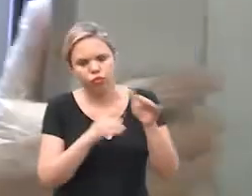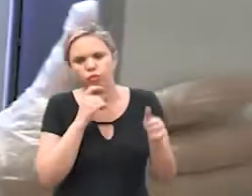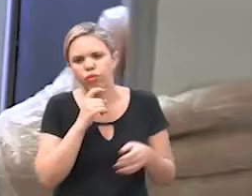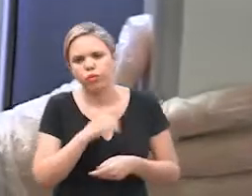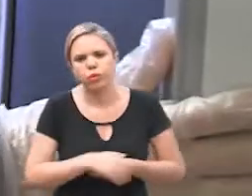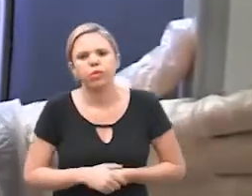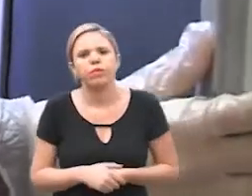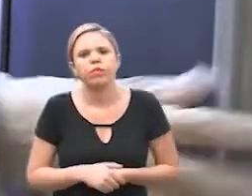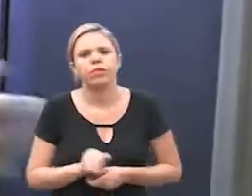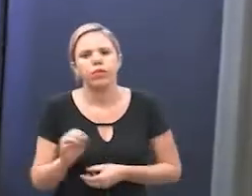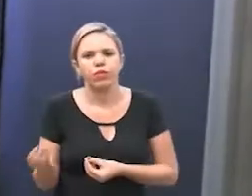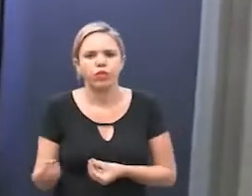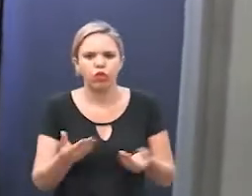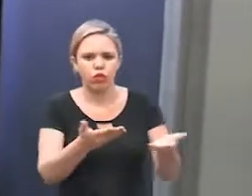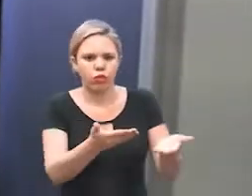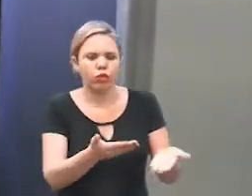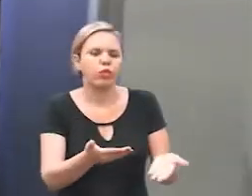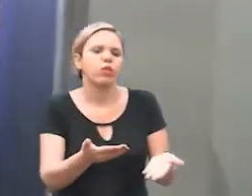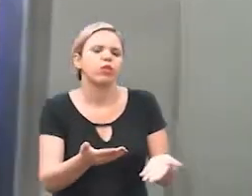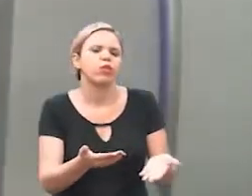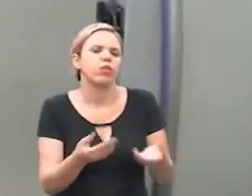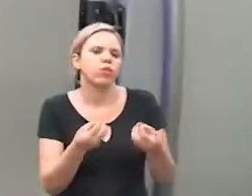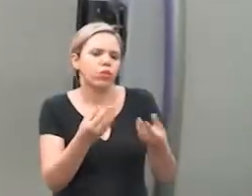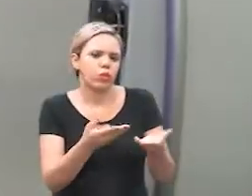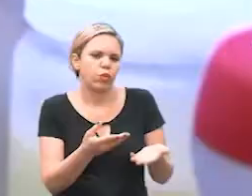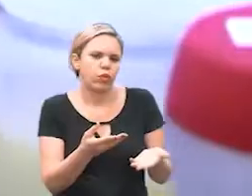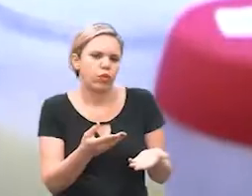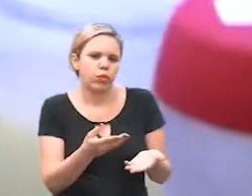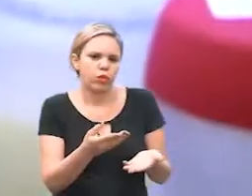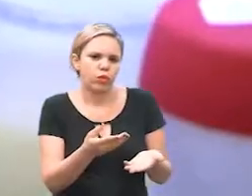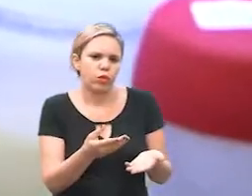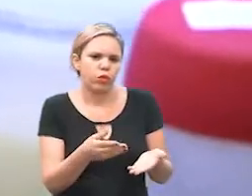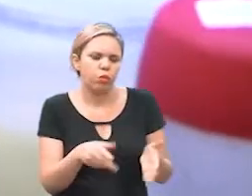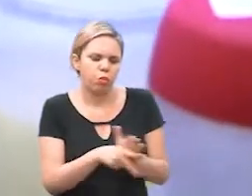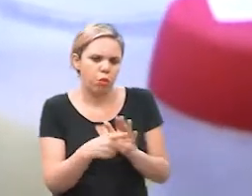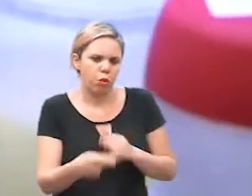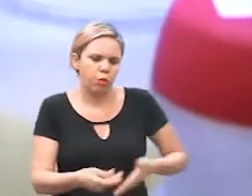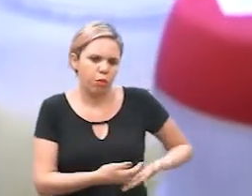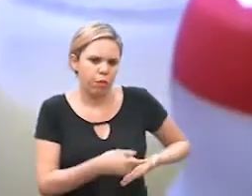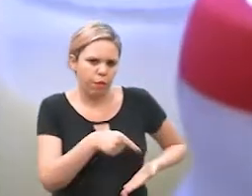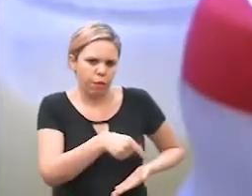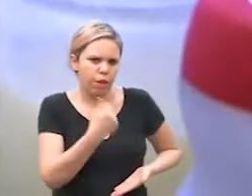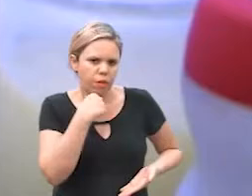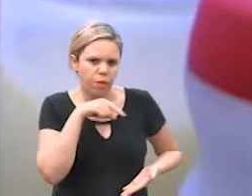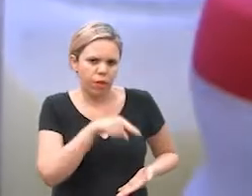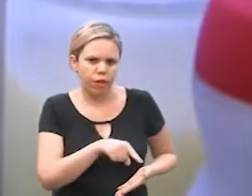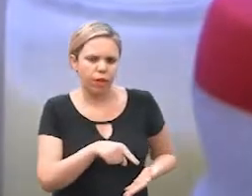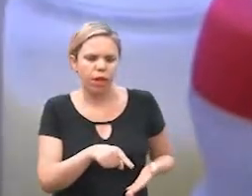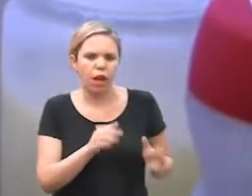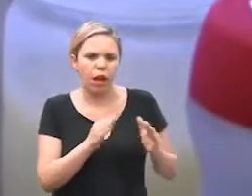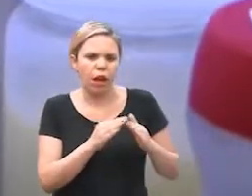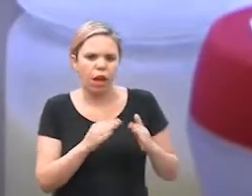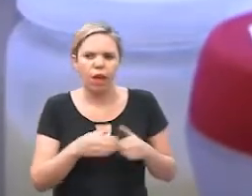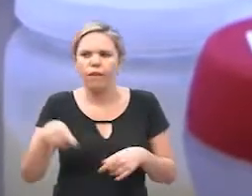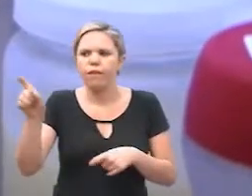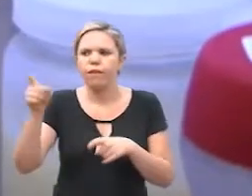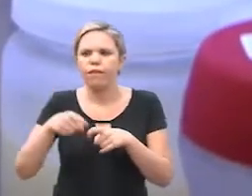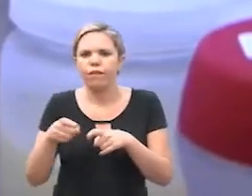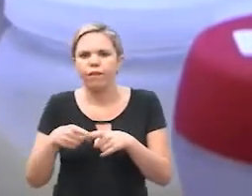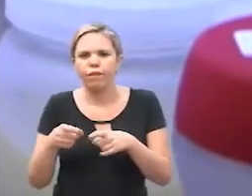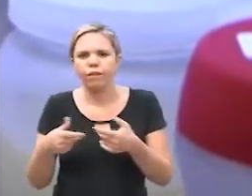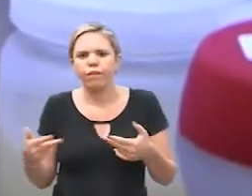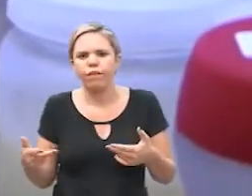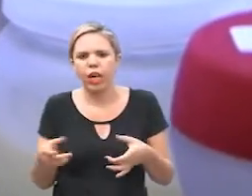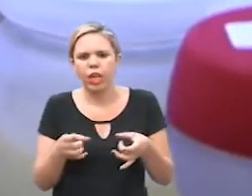freezer. E se ela for tirar para oferecer até mesmo para o próprio bebê, de repente as mães que estão aí em casa vai no médico,